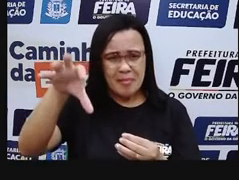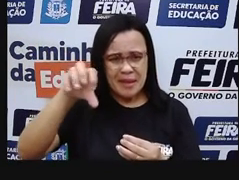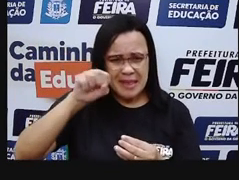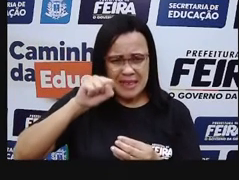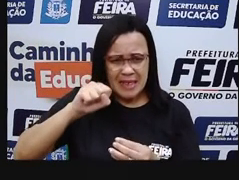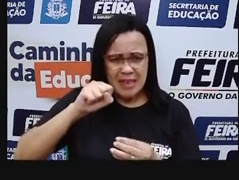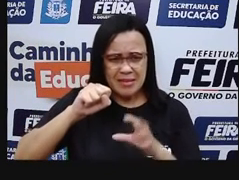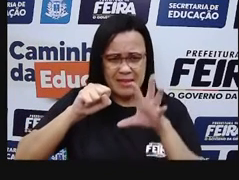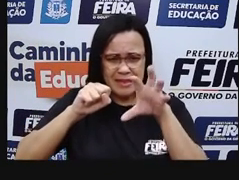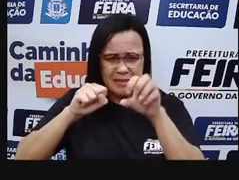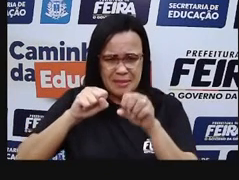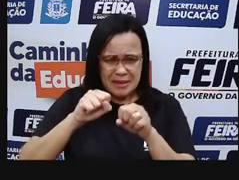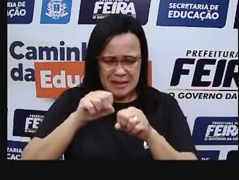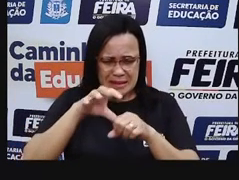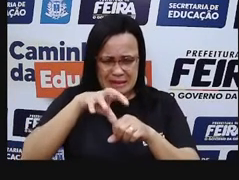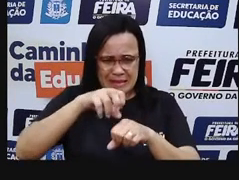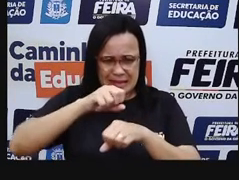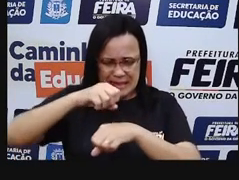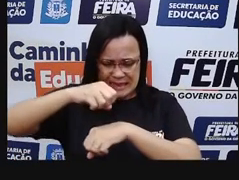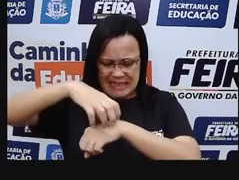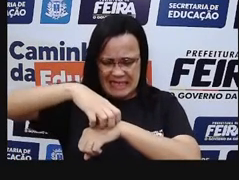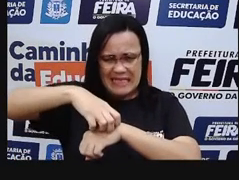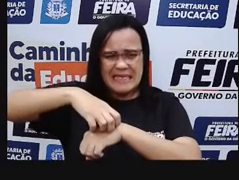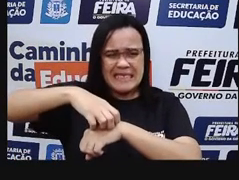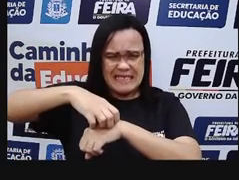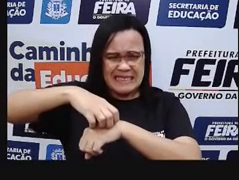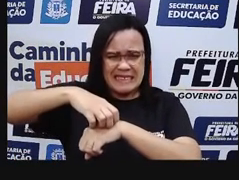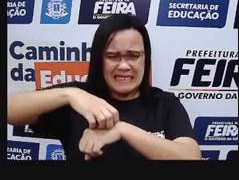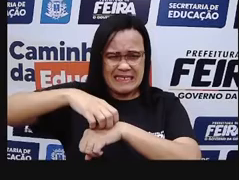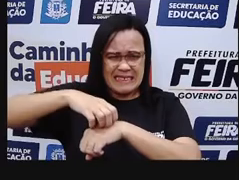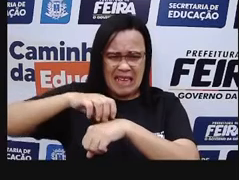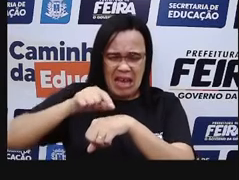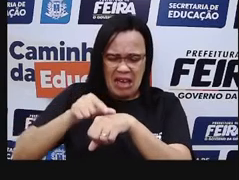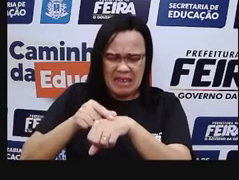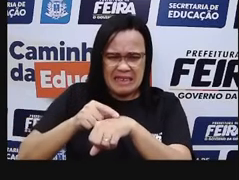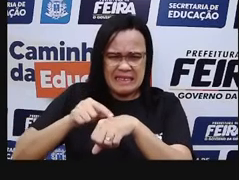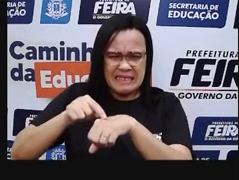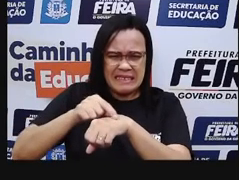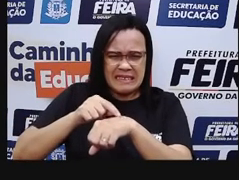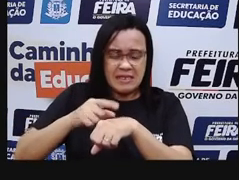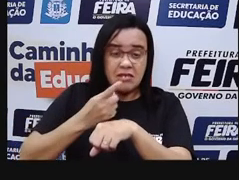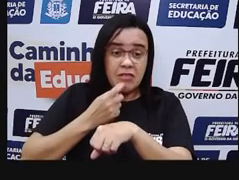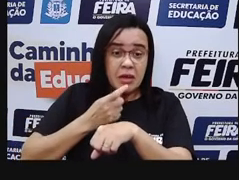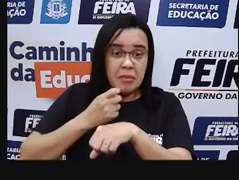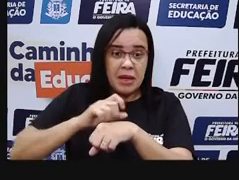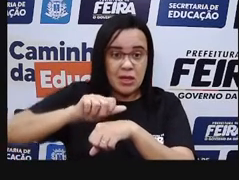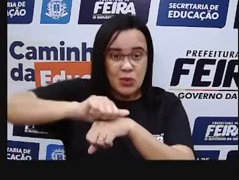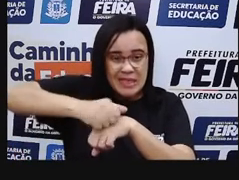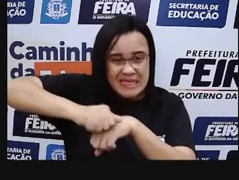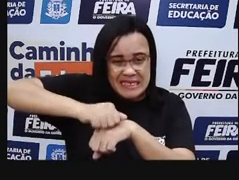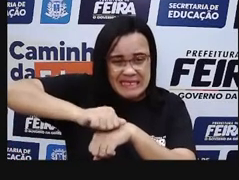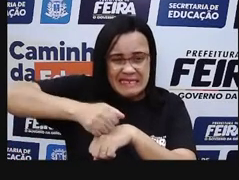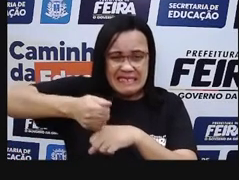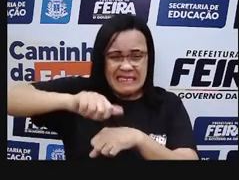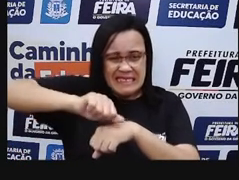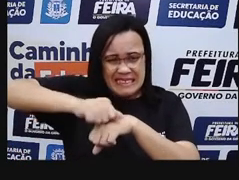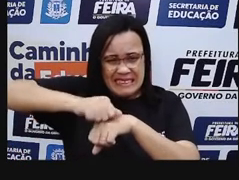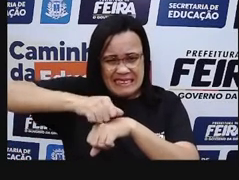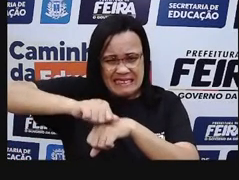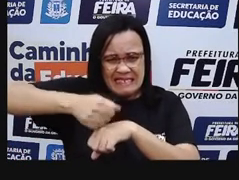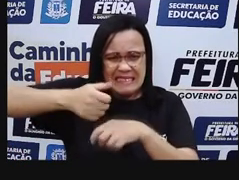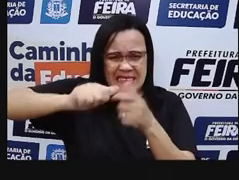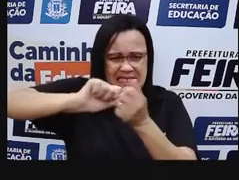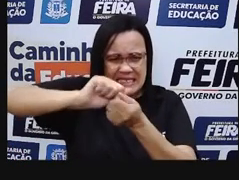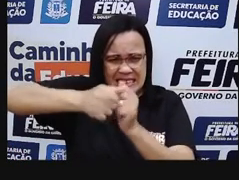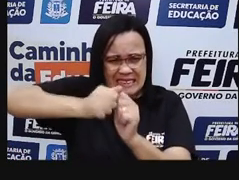feridas né e é mas será faziam dela um pouco batida seca o pó e